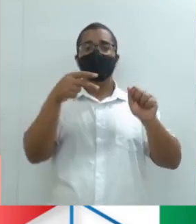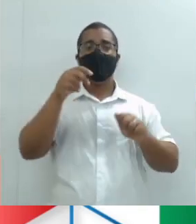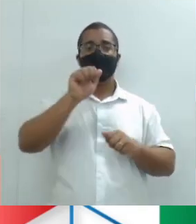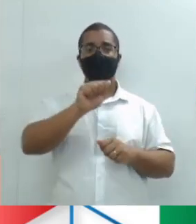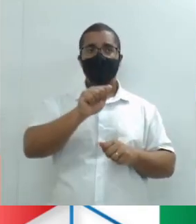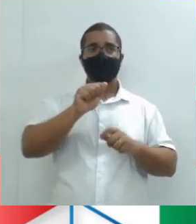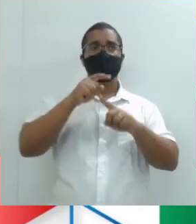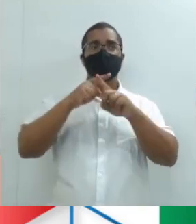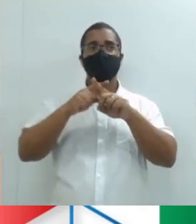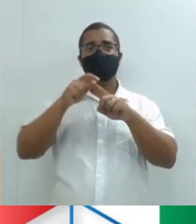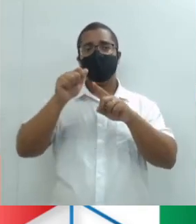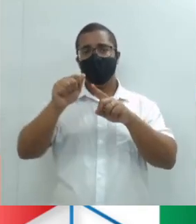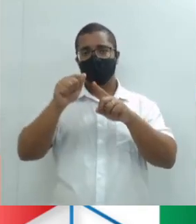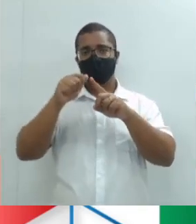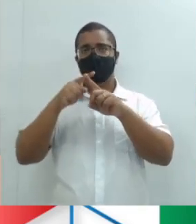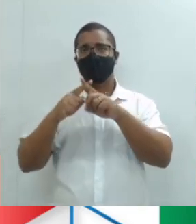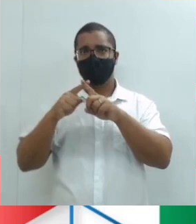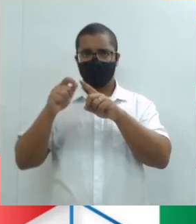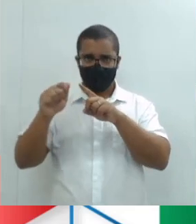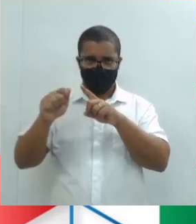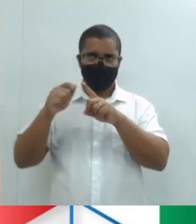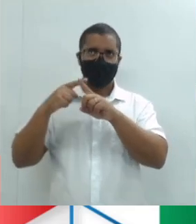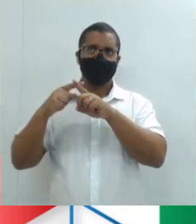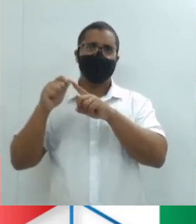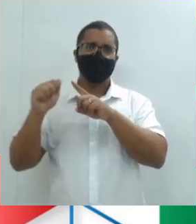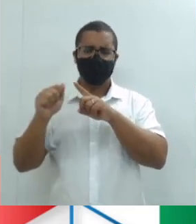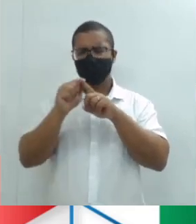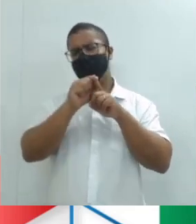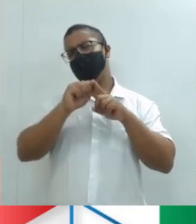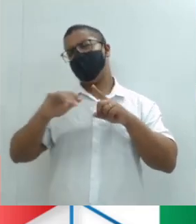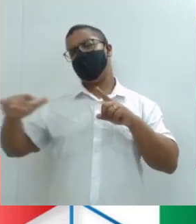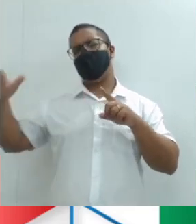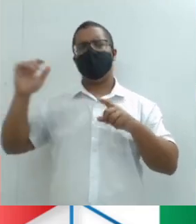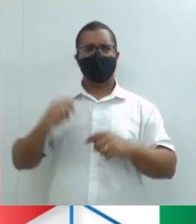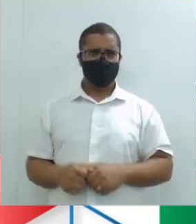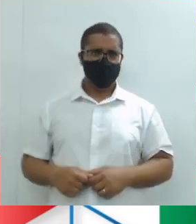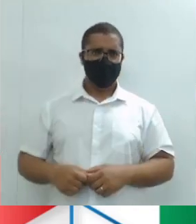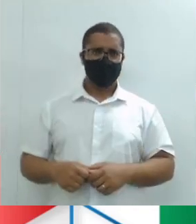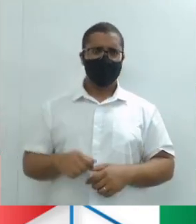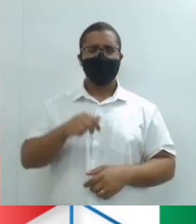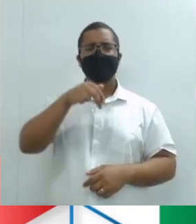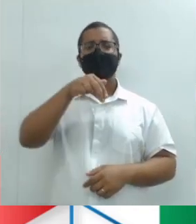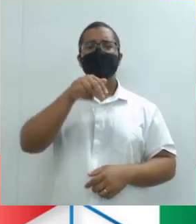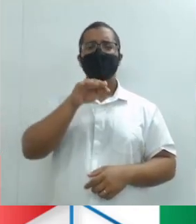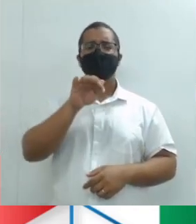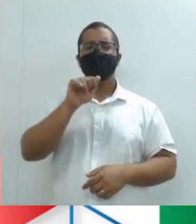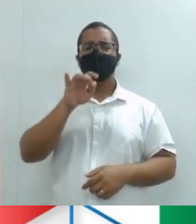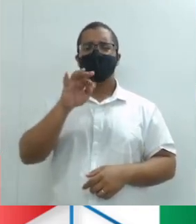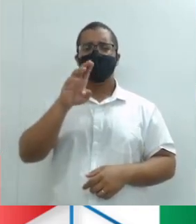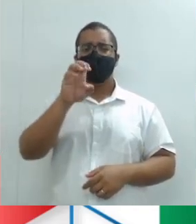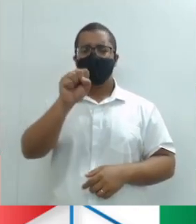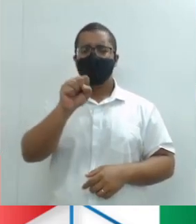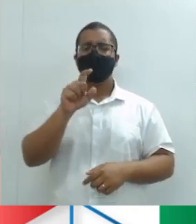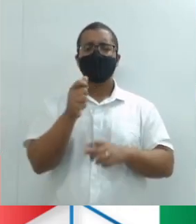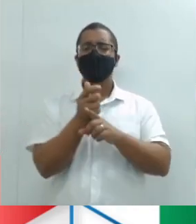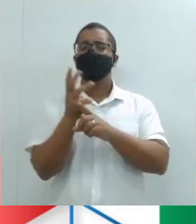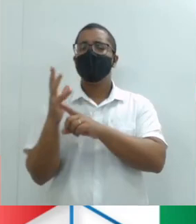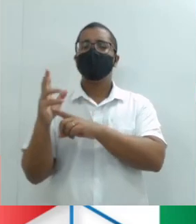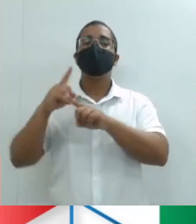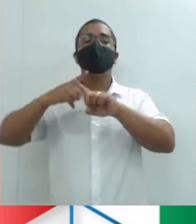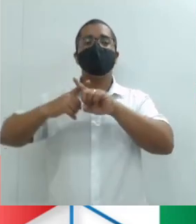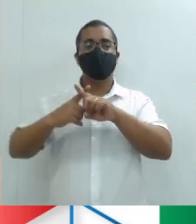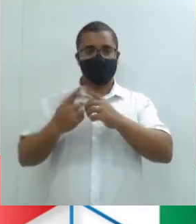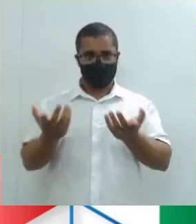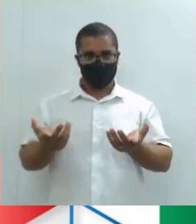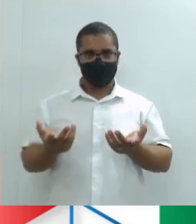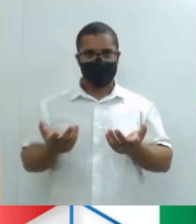vezes A, N fatores, ok? Fatores é o número de vezes, a quantidade de vezes que eles